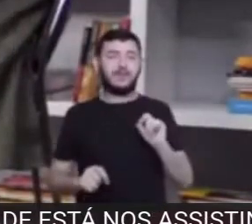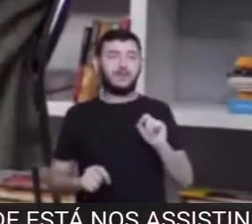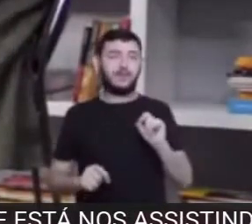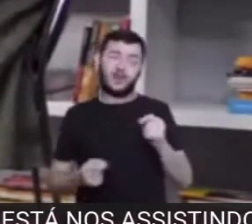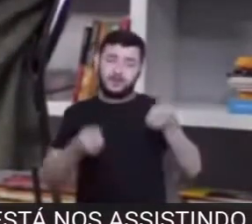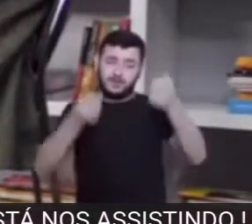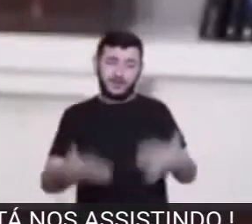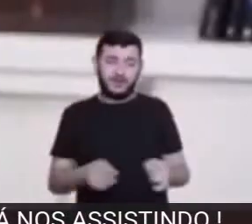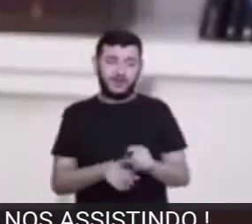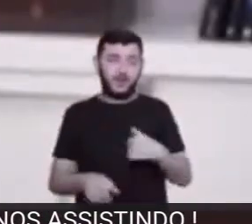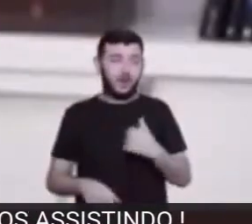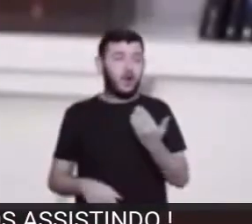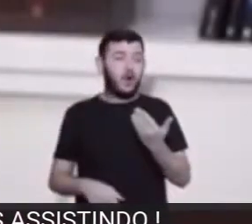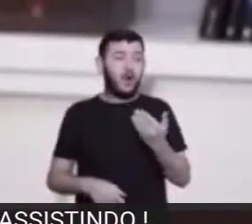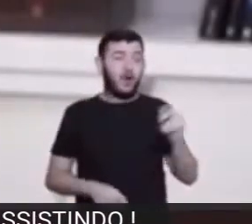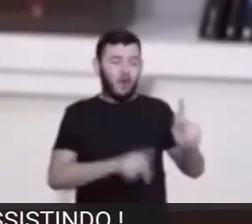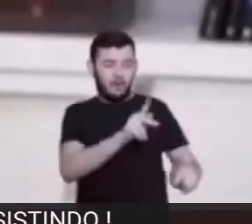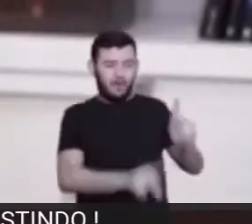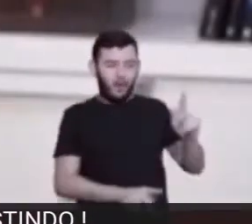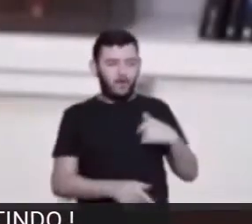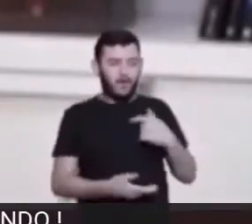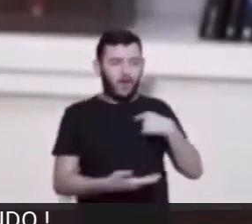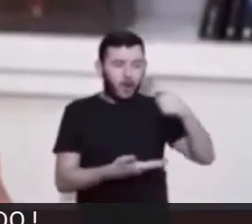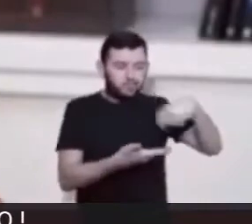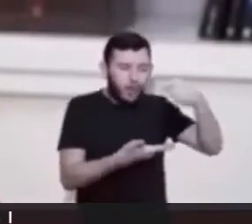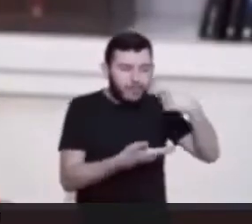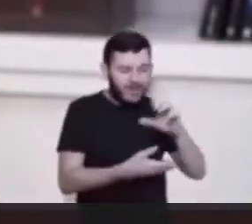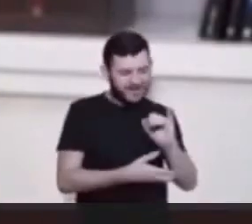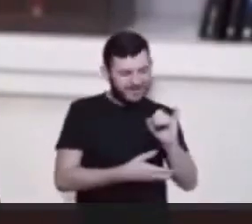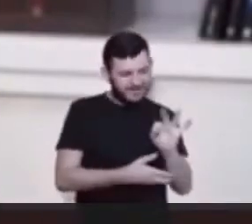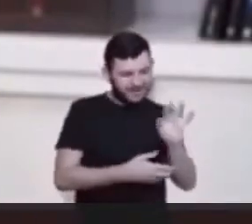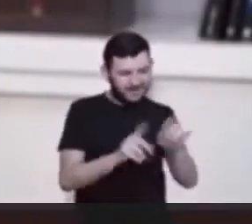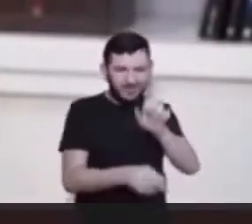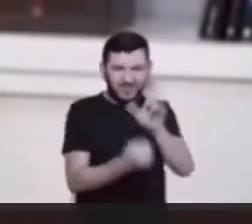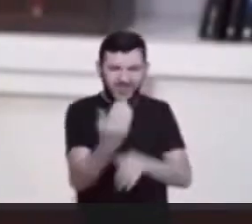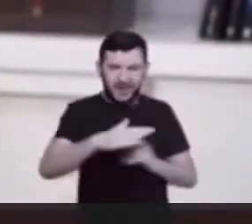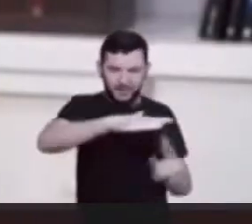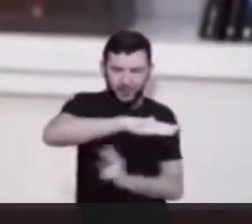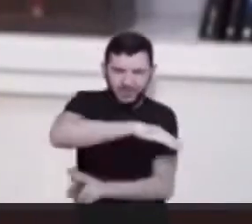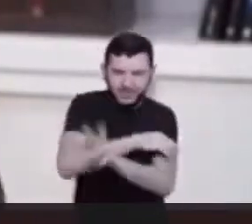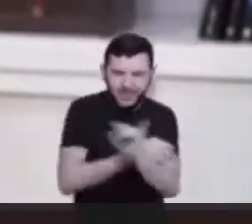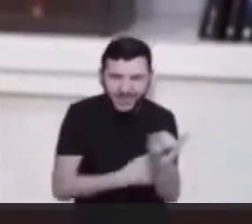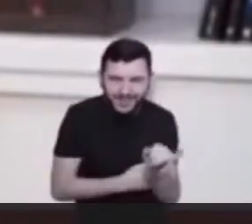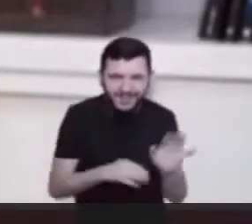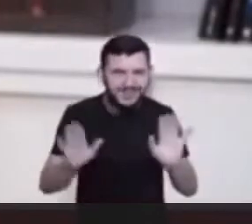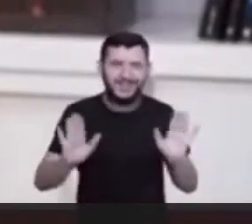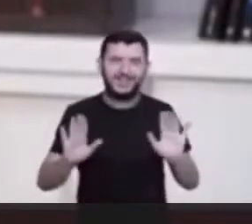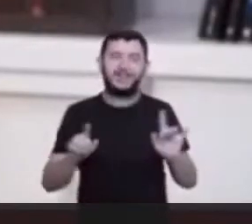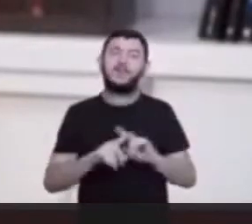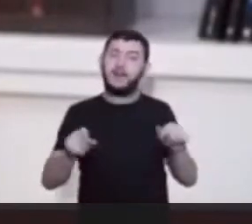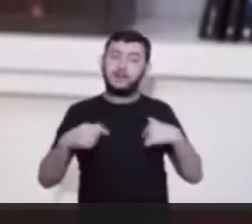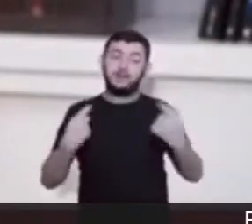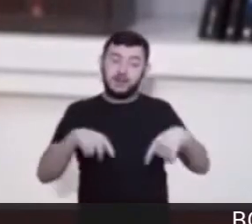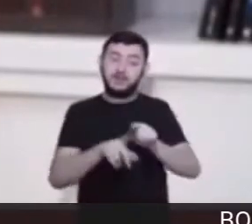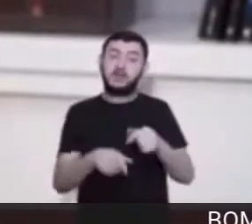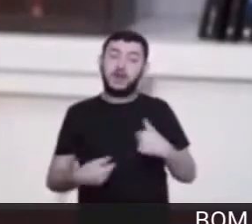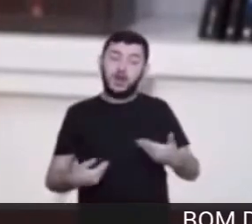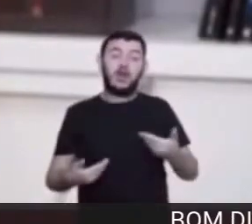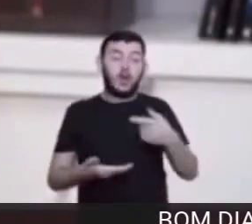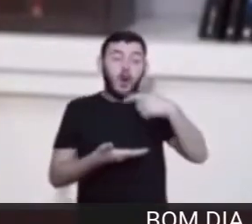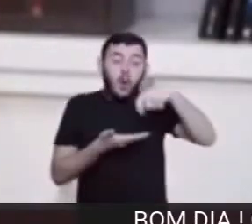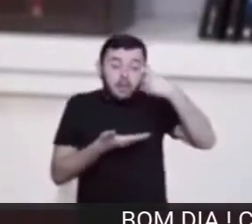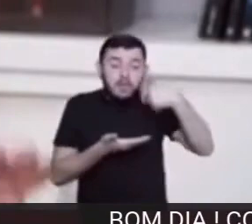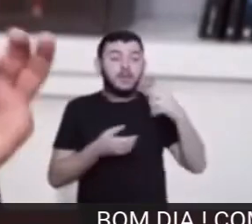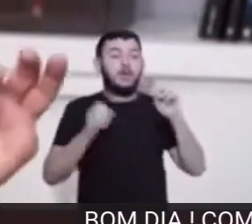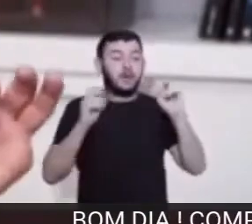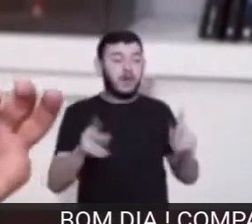come arroz, é isso que nós vamos garantir primeiro para o povo. Quando o povo tiver com a barriga cheia, os músculos fortes, ainda vamos fazer as pontes. Vamos